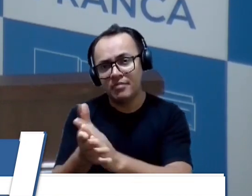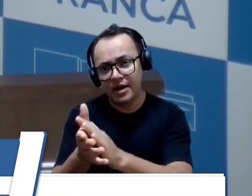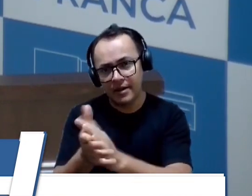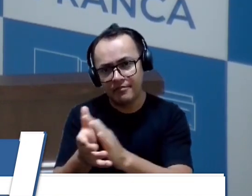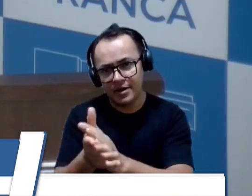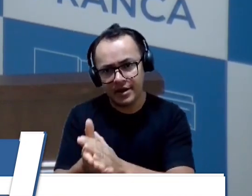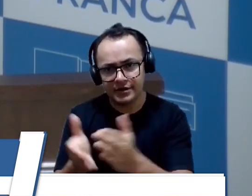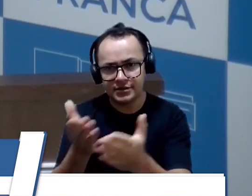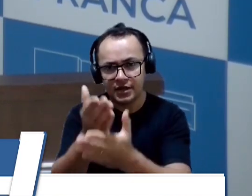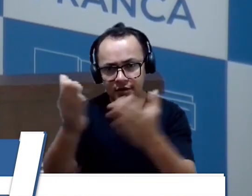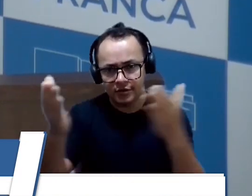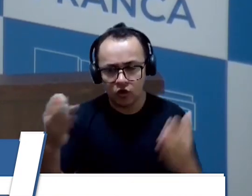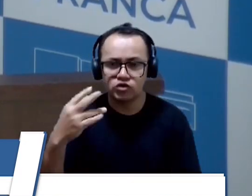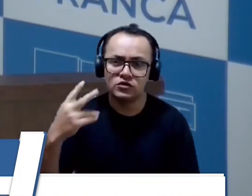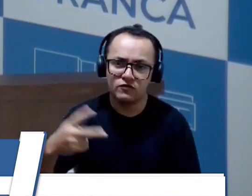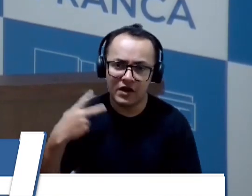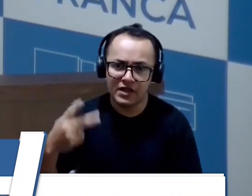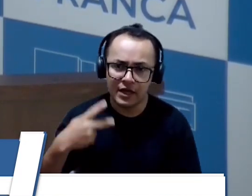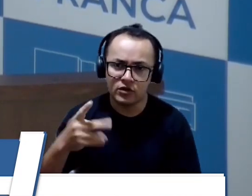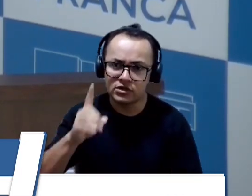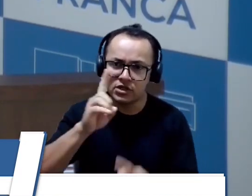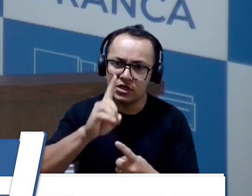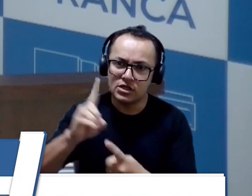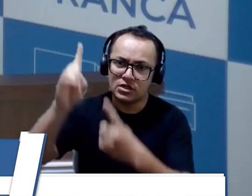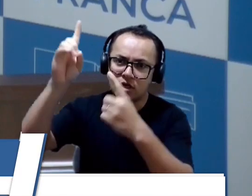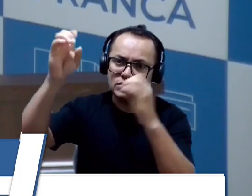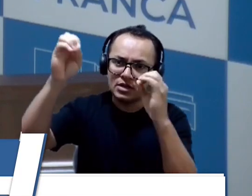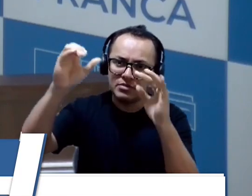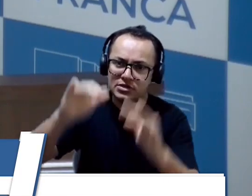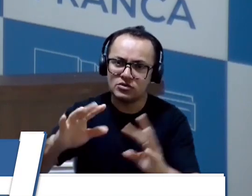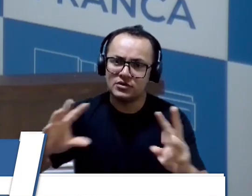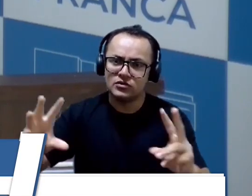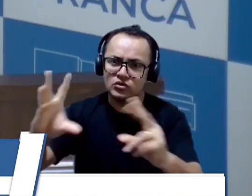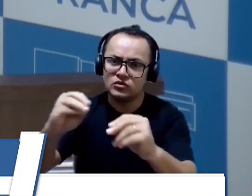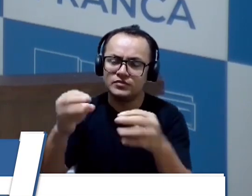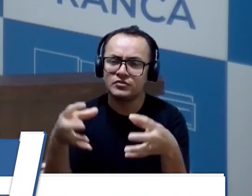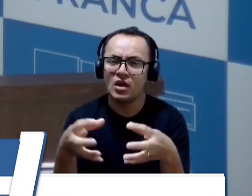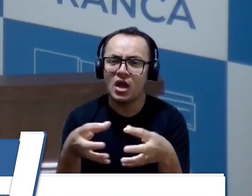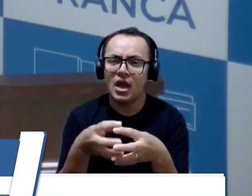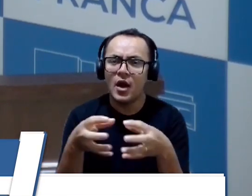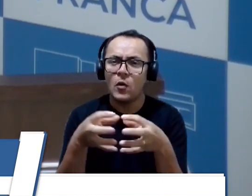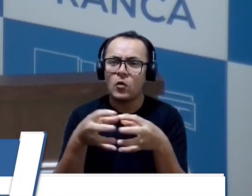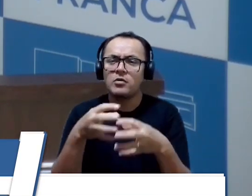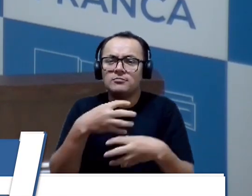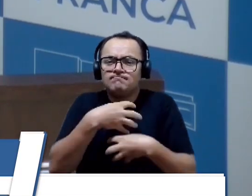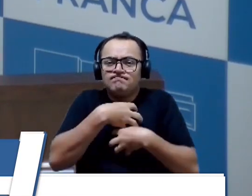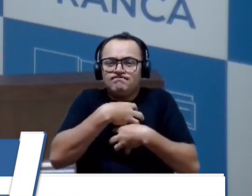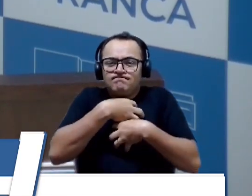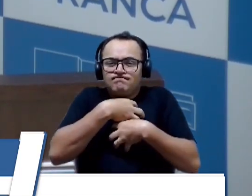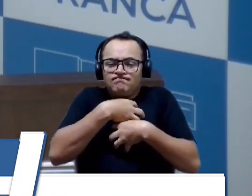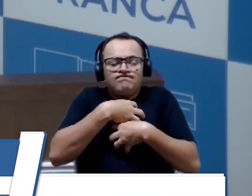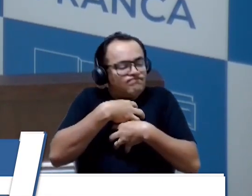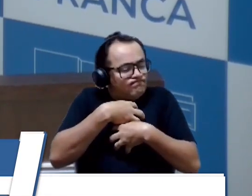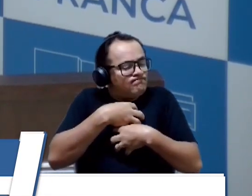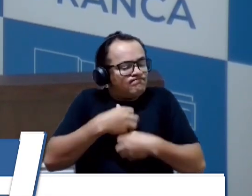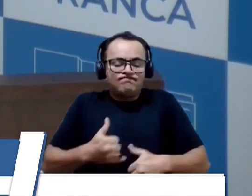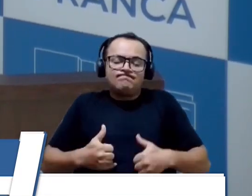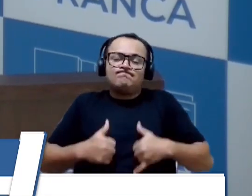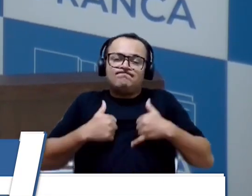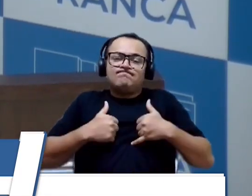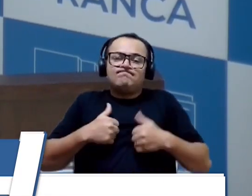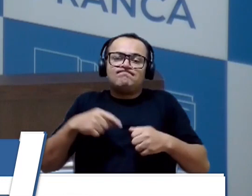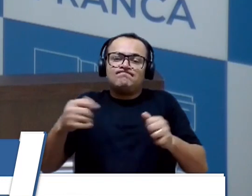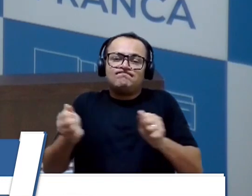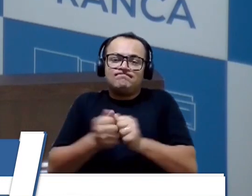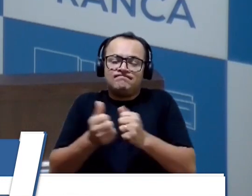todos os vereadores. Que Deus abençoe vocês. É um grupo que eu me sinto honrado de estar no meio de vocês, estar junto com os senhores,